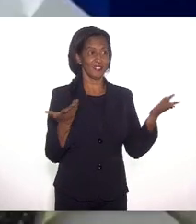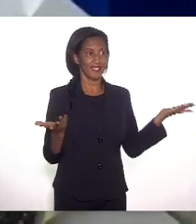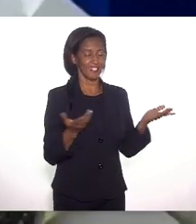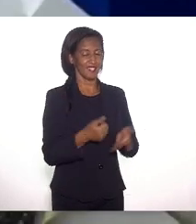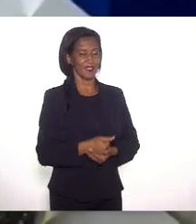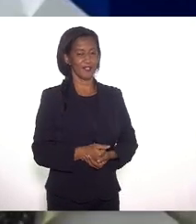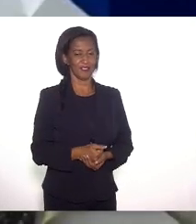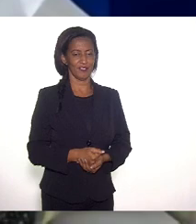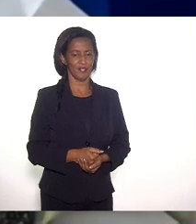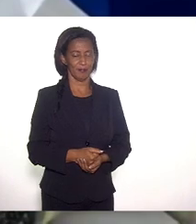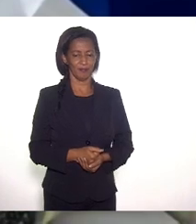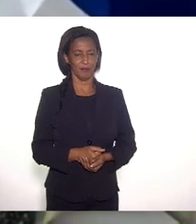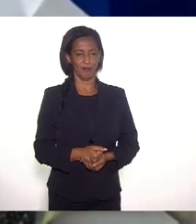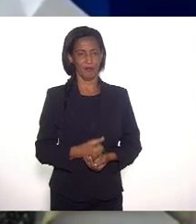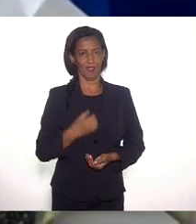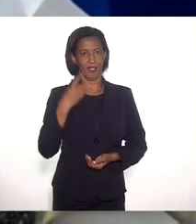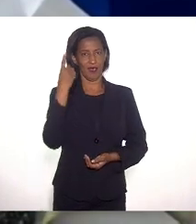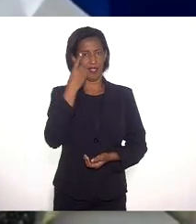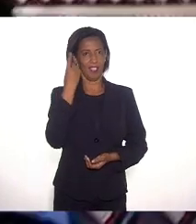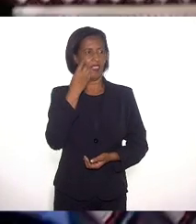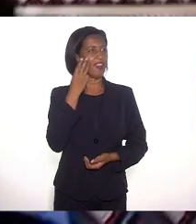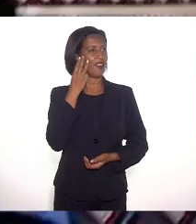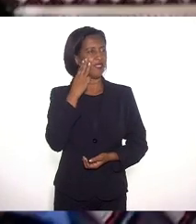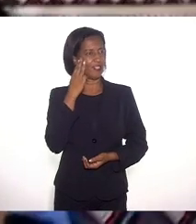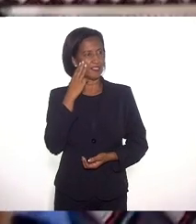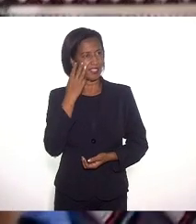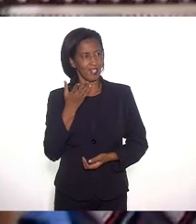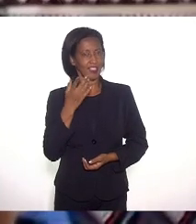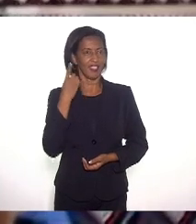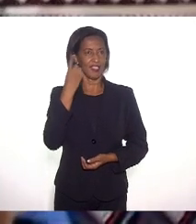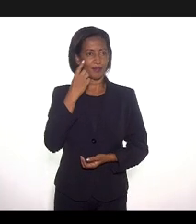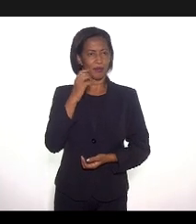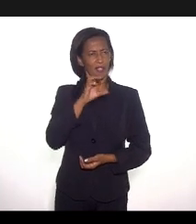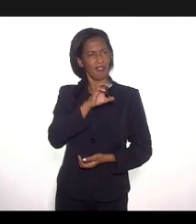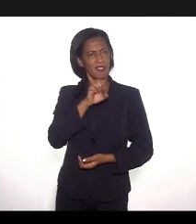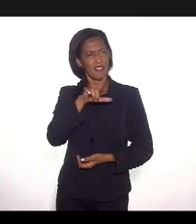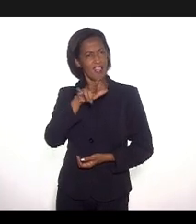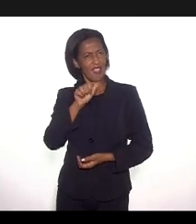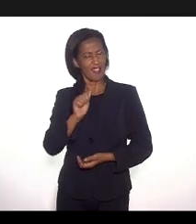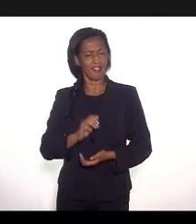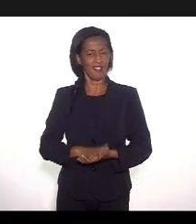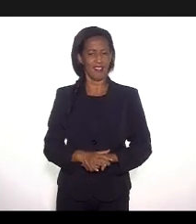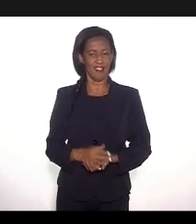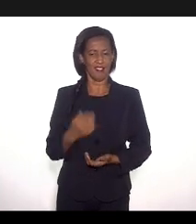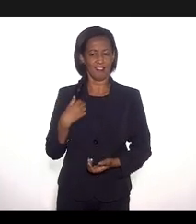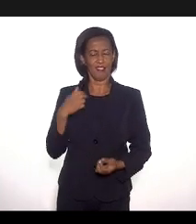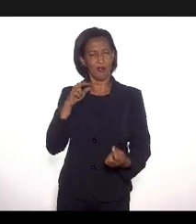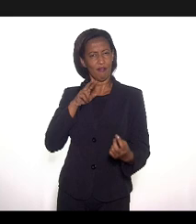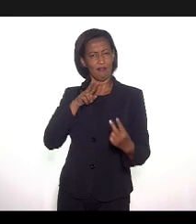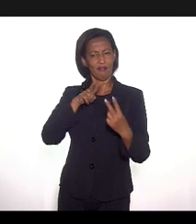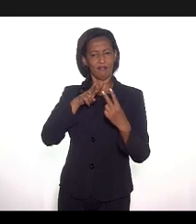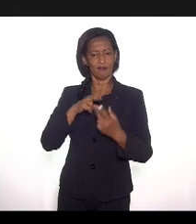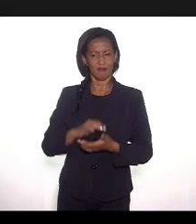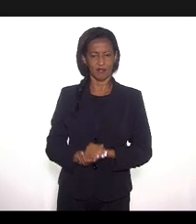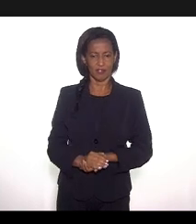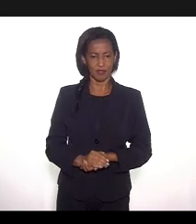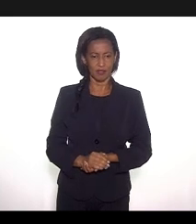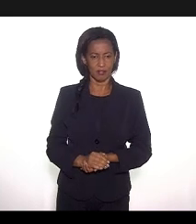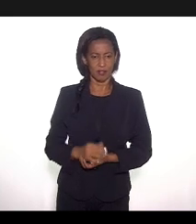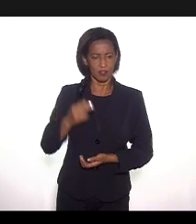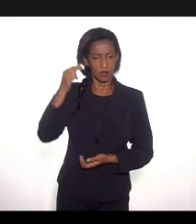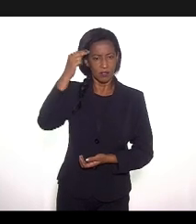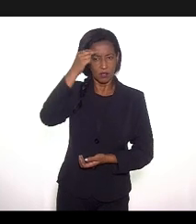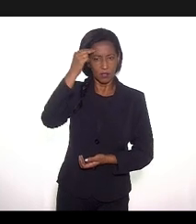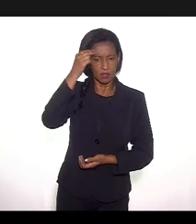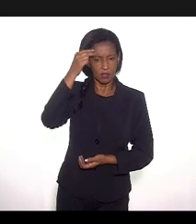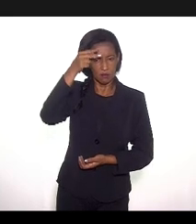dia, Márcio Célia Pacheco. Jordão. Deputado Valdeco. Bom dia, deputada Célia. Bom dia, Célia. É que eu vejo um curativo na sua